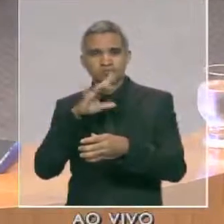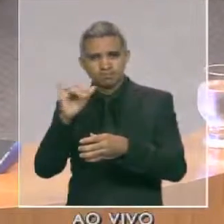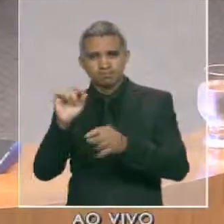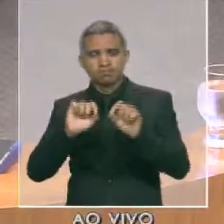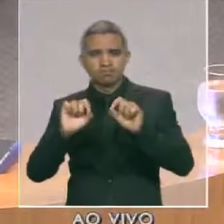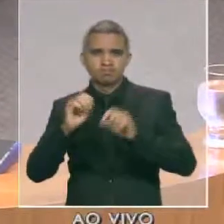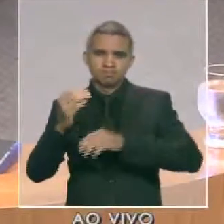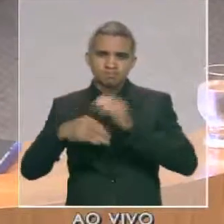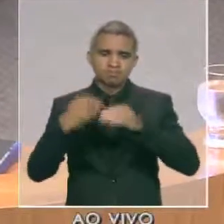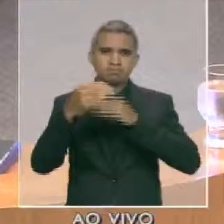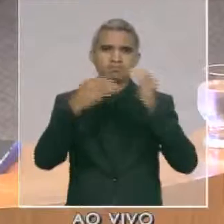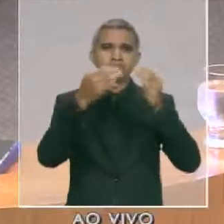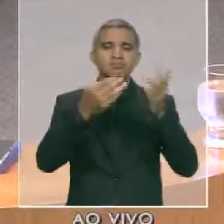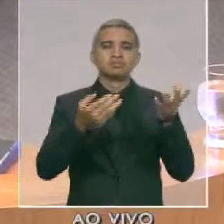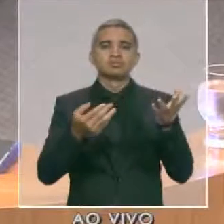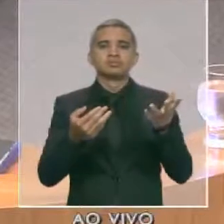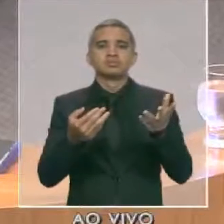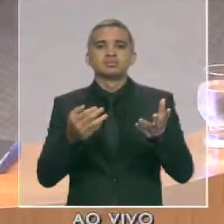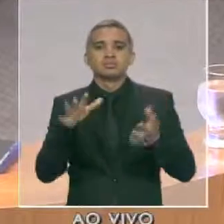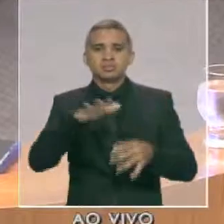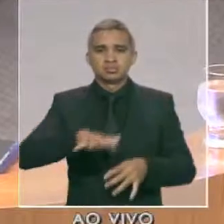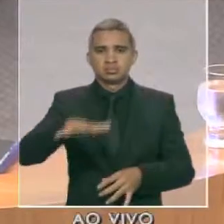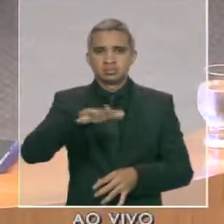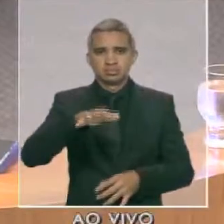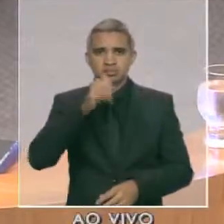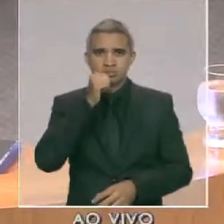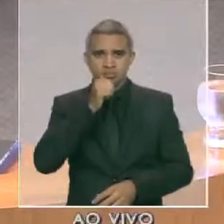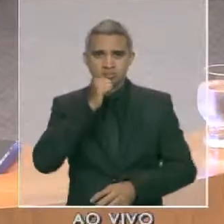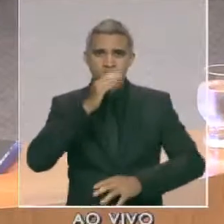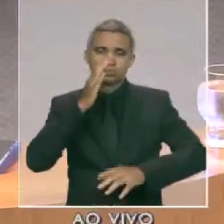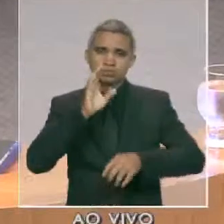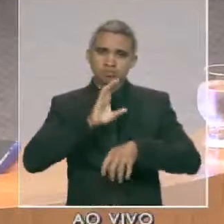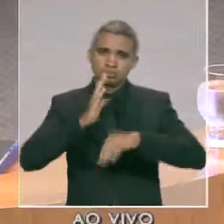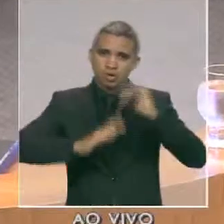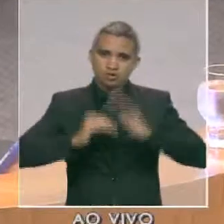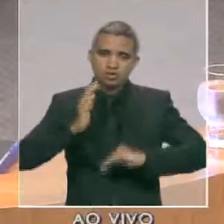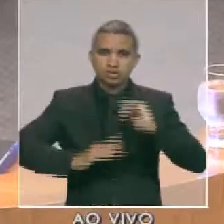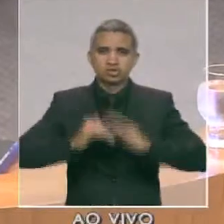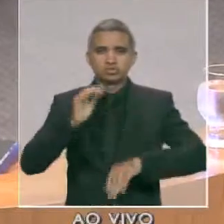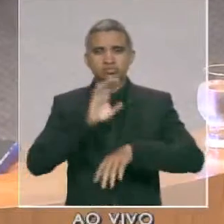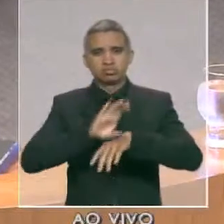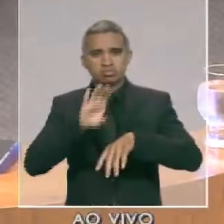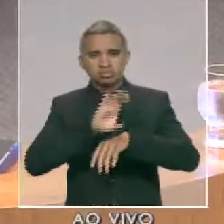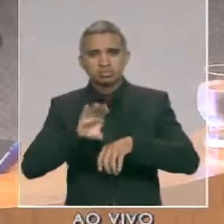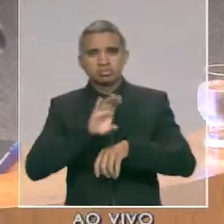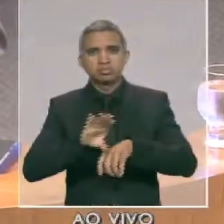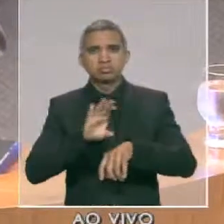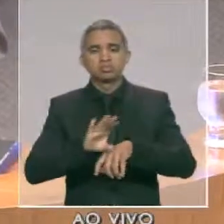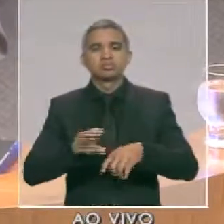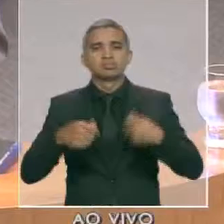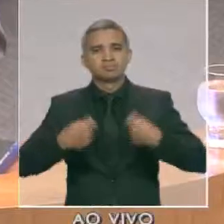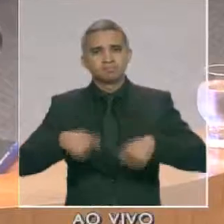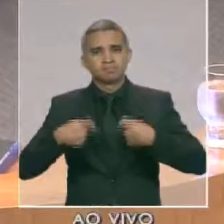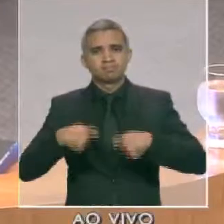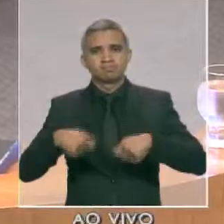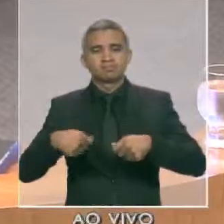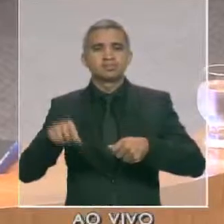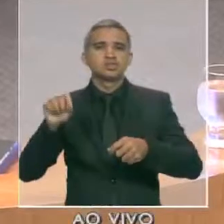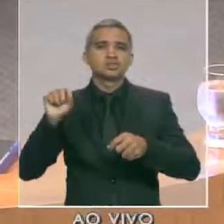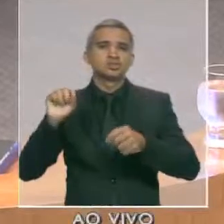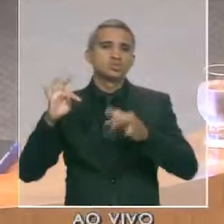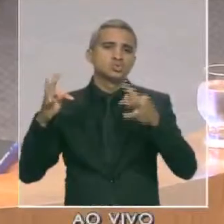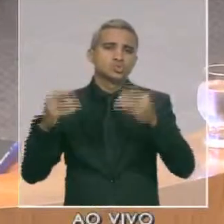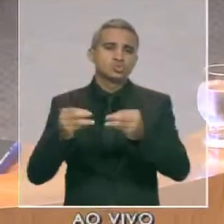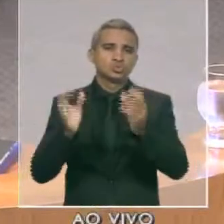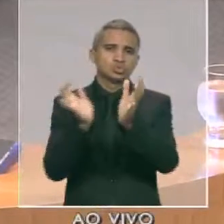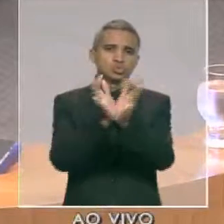que vai ser voltada à condição de profissionalização, a condição realmente que deve ter todo e qualquer partido, que é